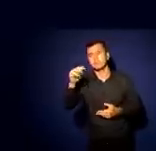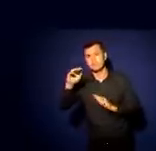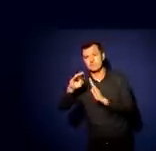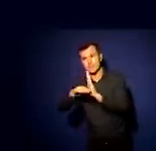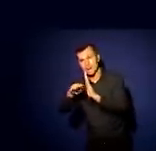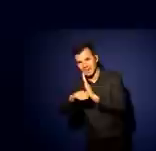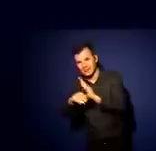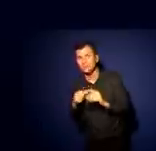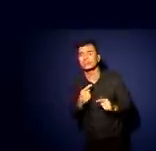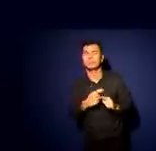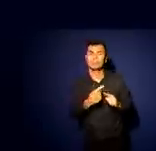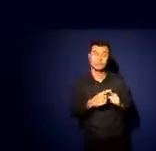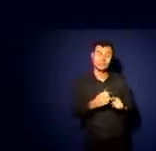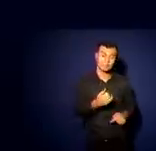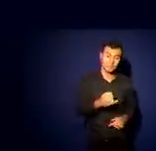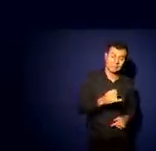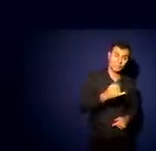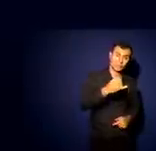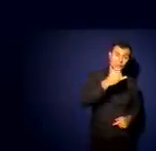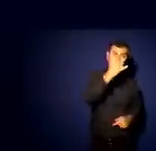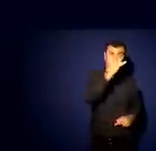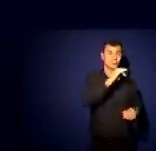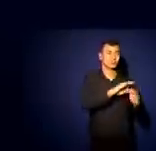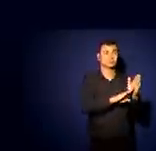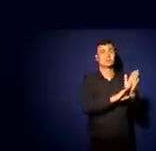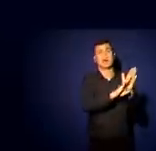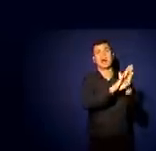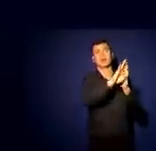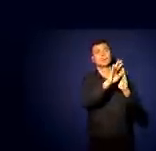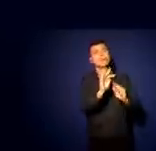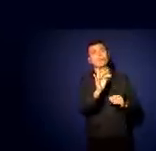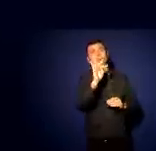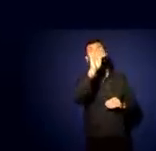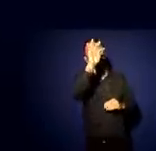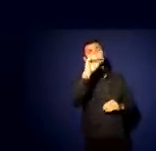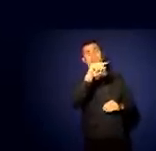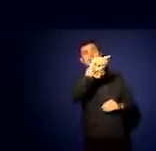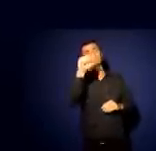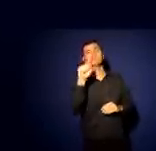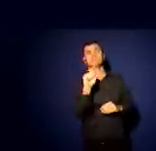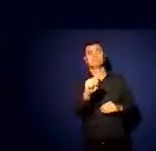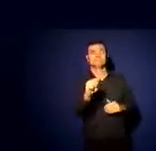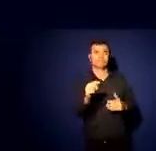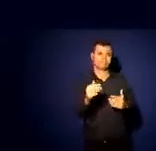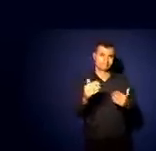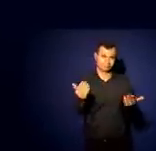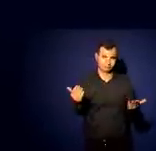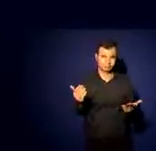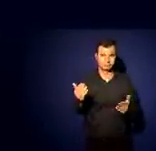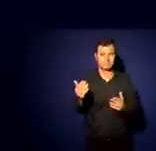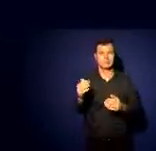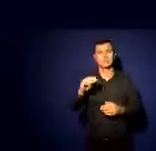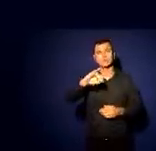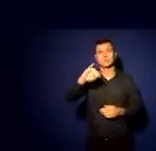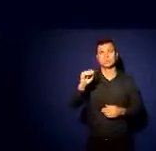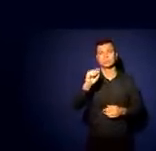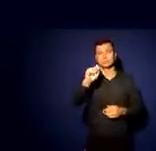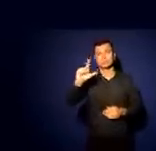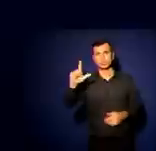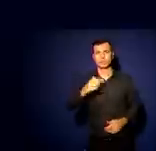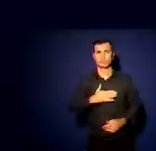tá descontando um cair alto agressivo dado as incertezas a gente teve em Julho Agosto do ano passado